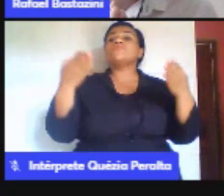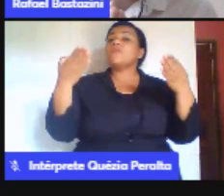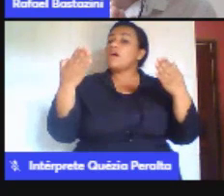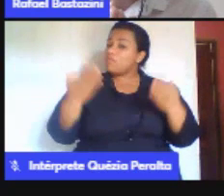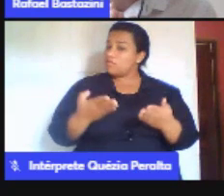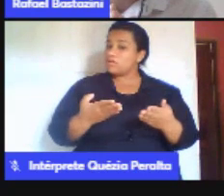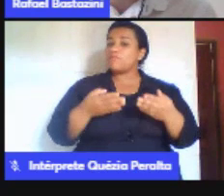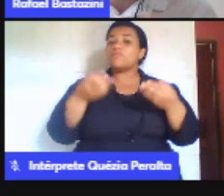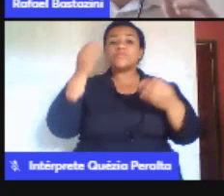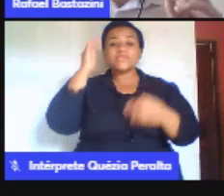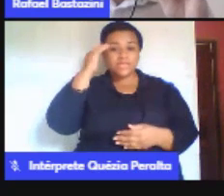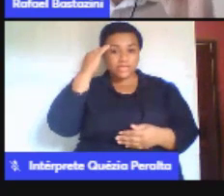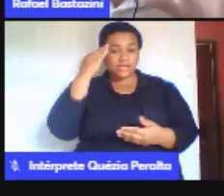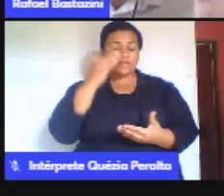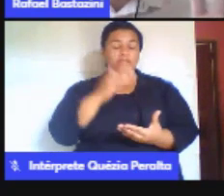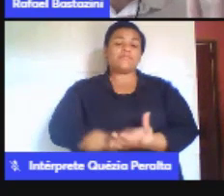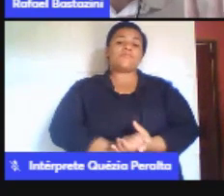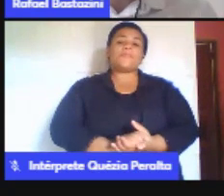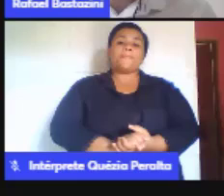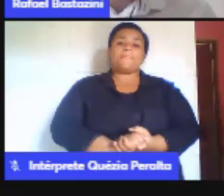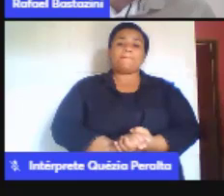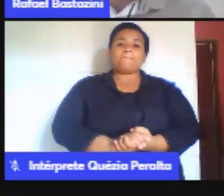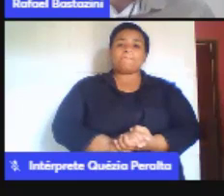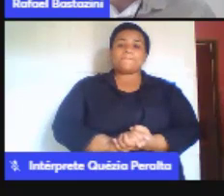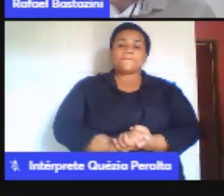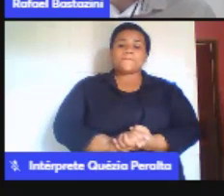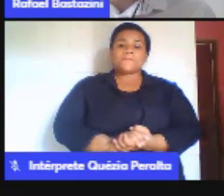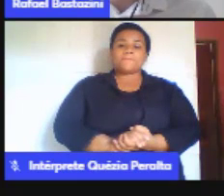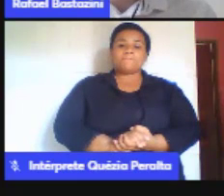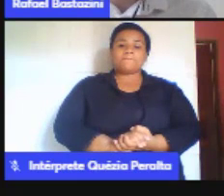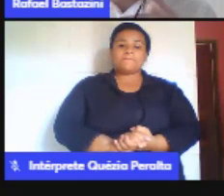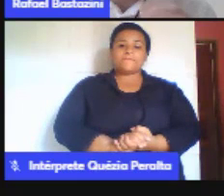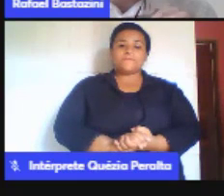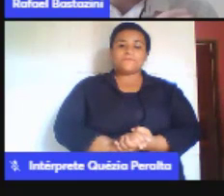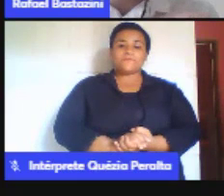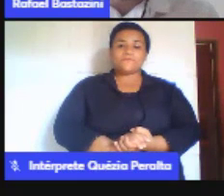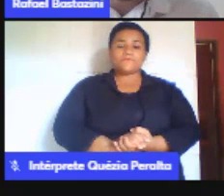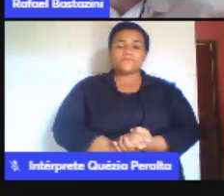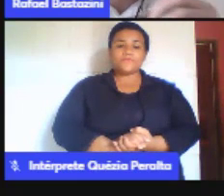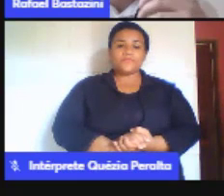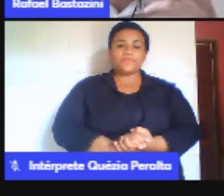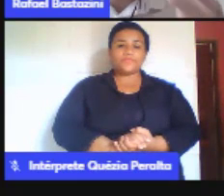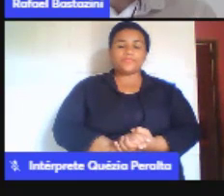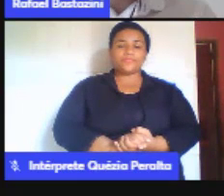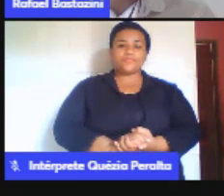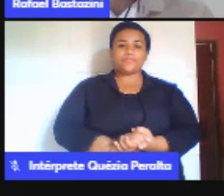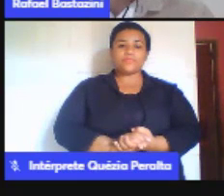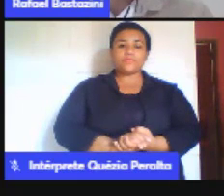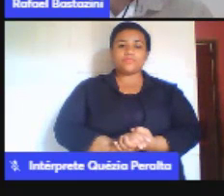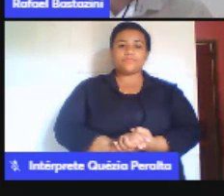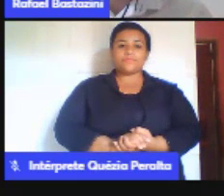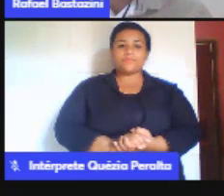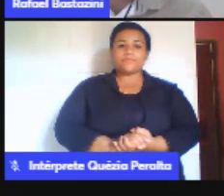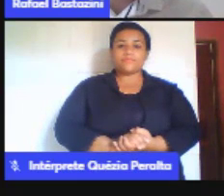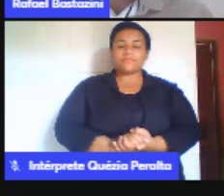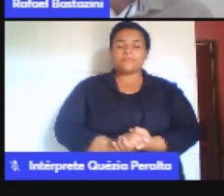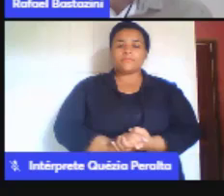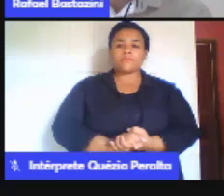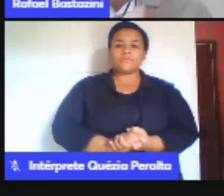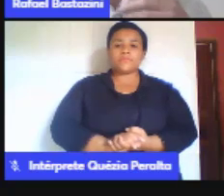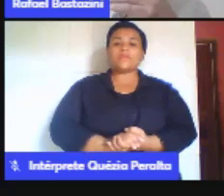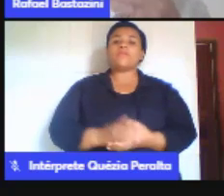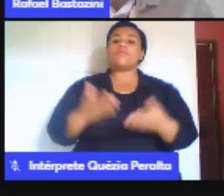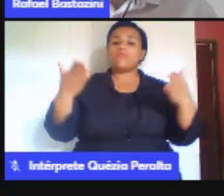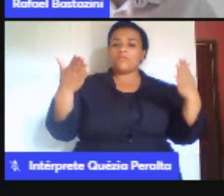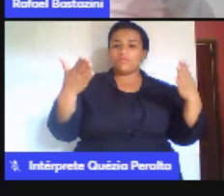ir discutindo nesse momento. Então, esse processo de modernização do campo, ou modernização das atividades